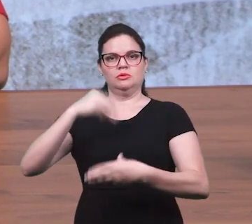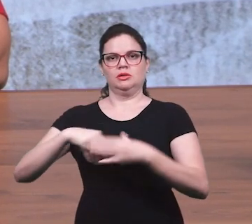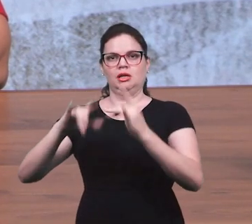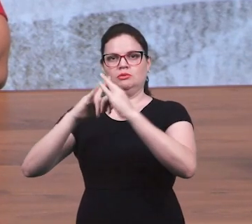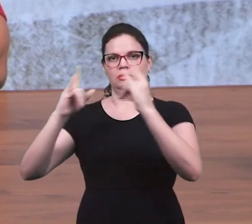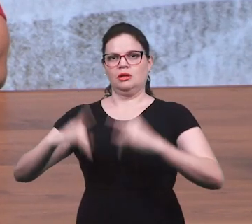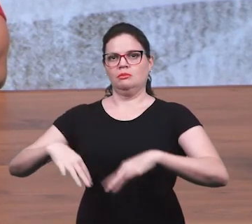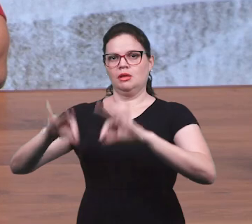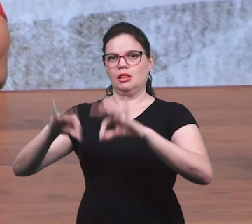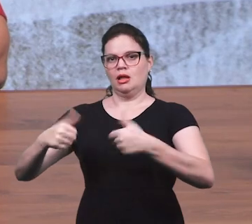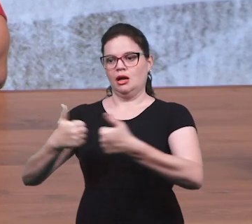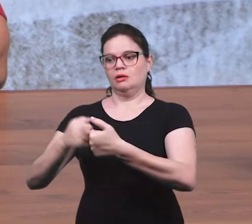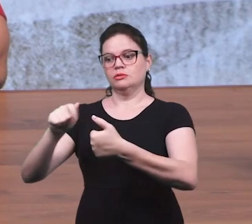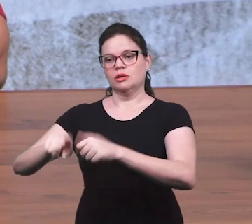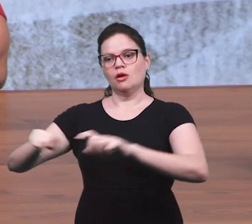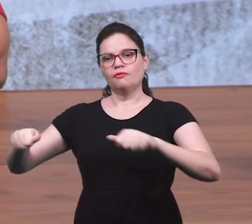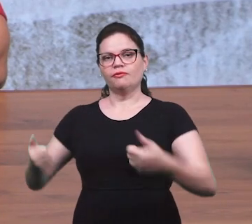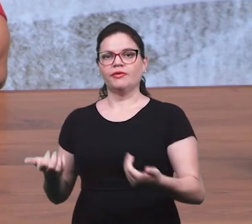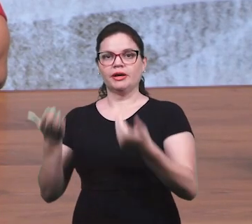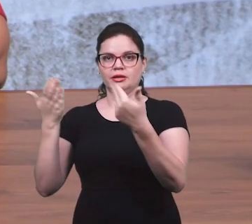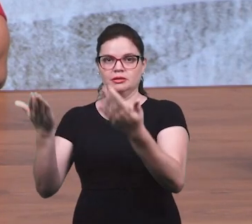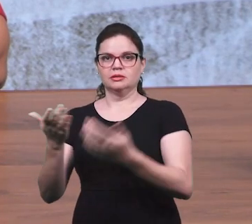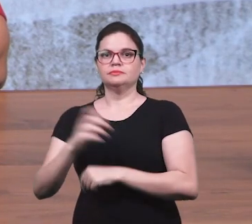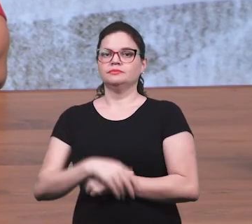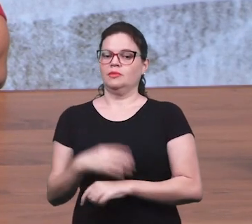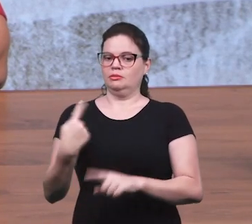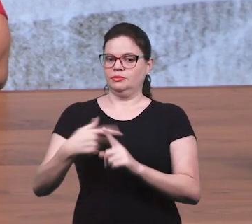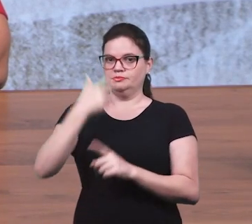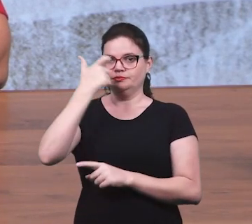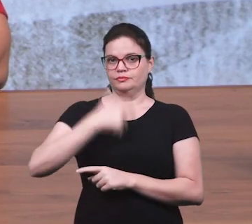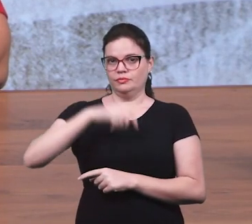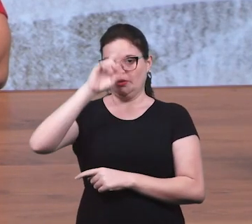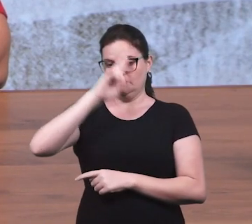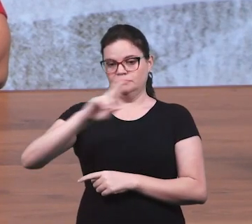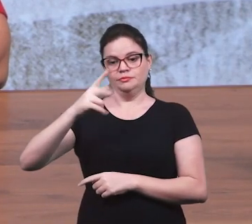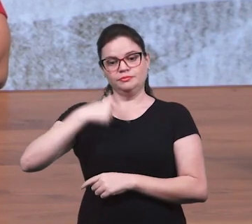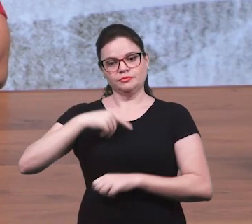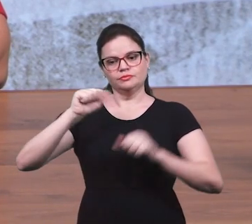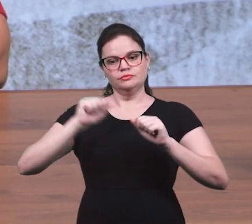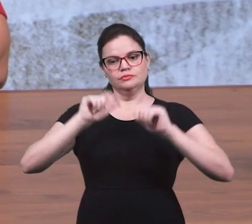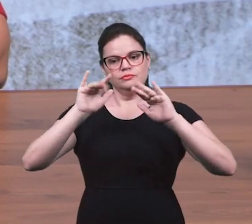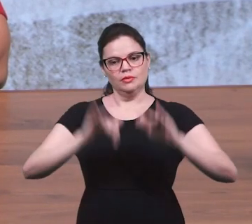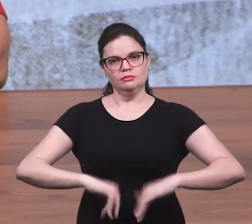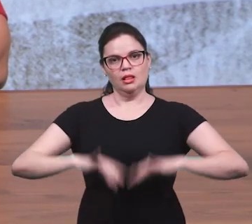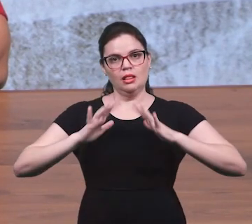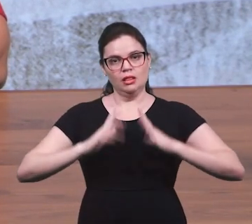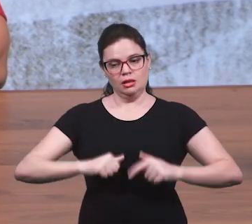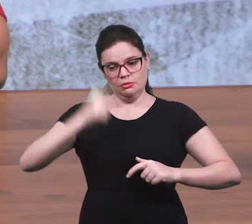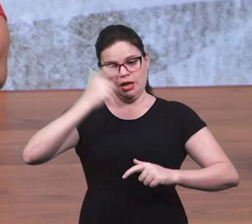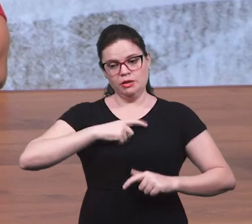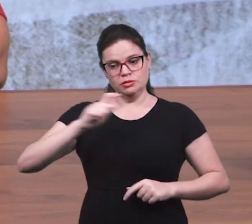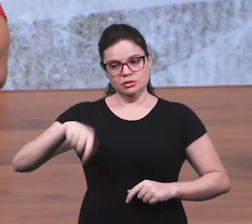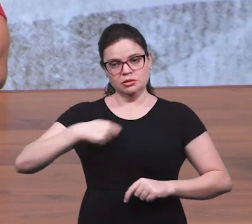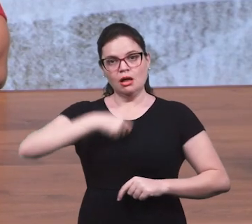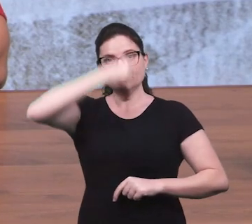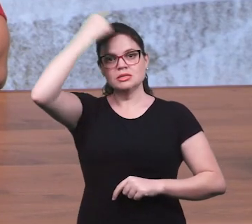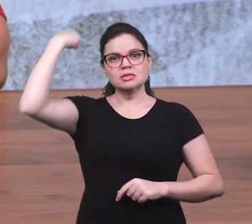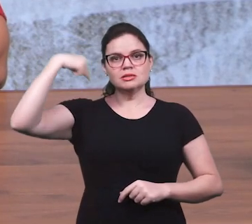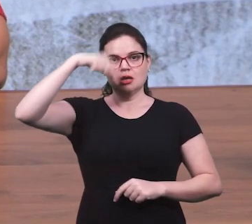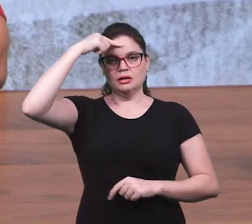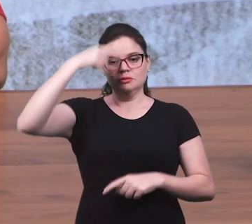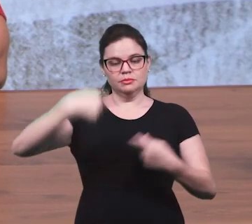Santo será para ti, pois eu, o Senhor que vos santifica, sou santo. E quando a filha